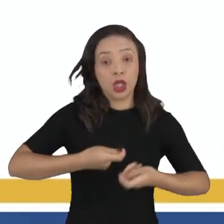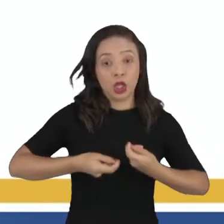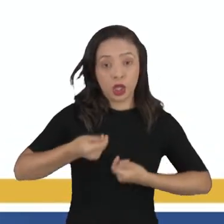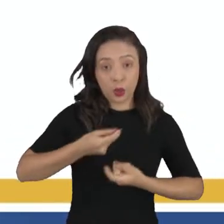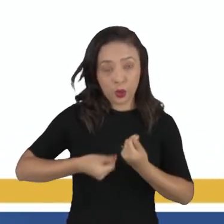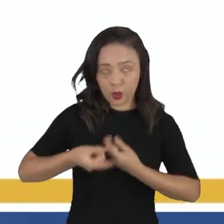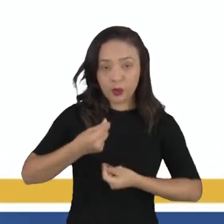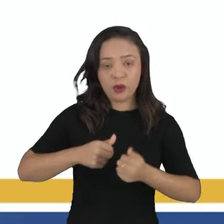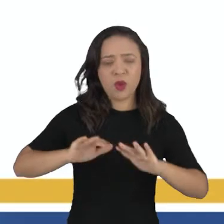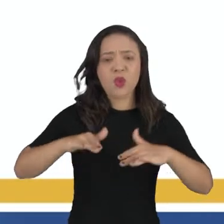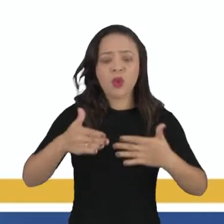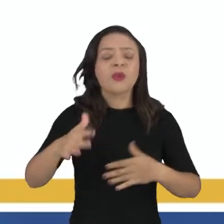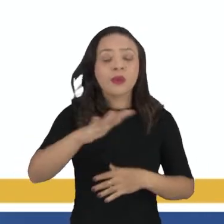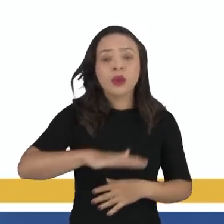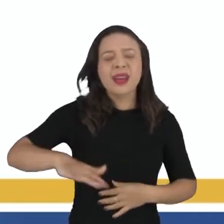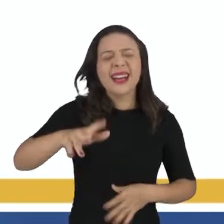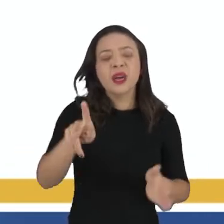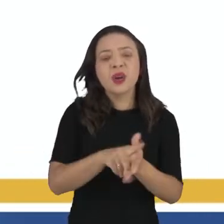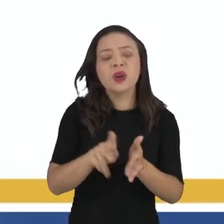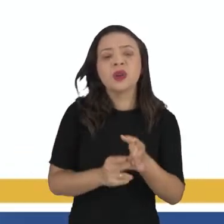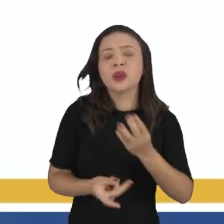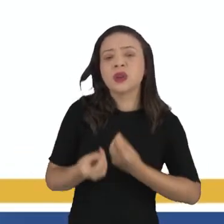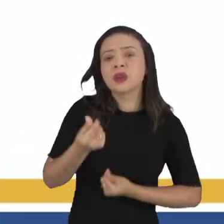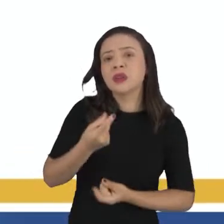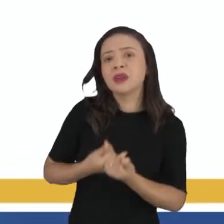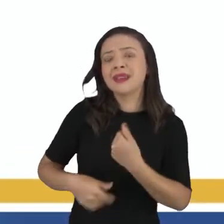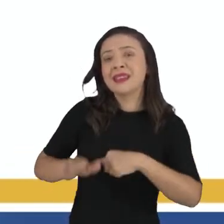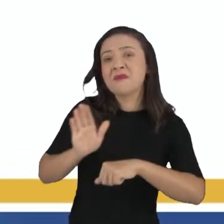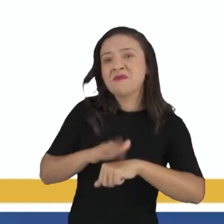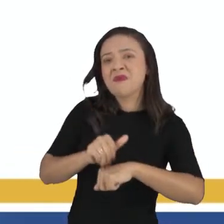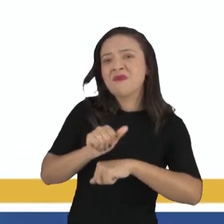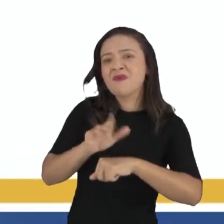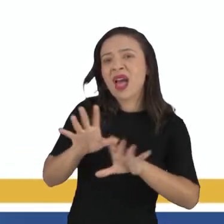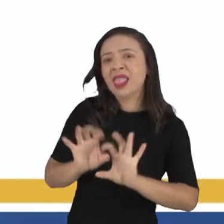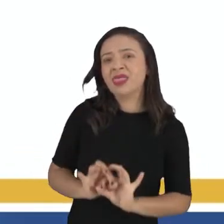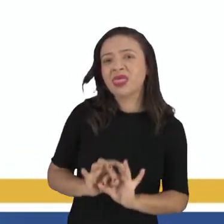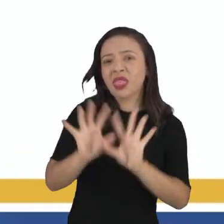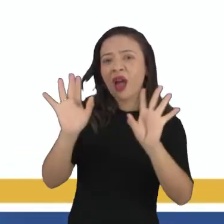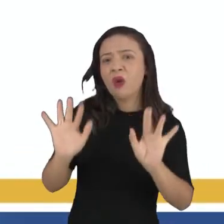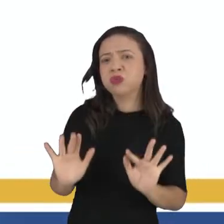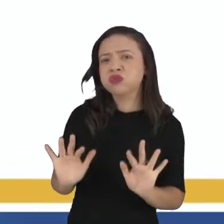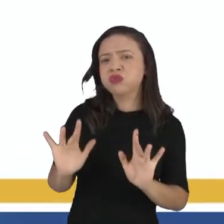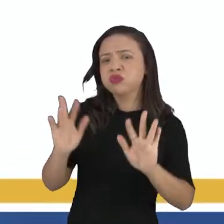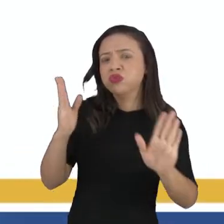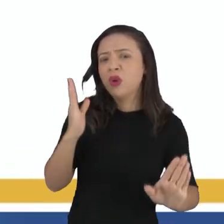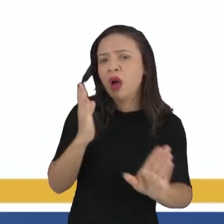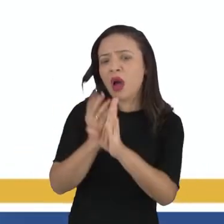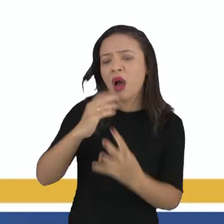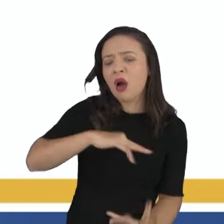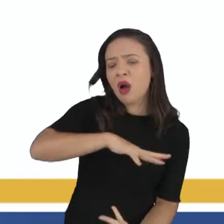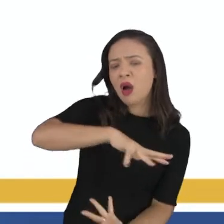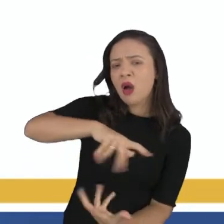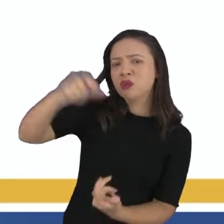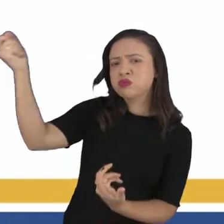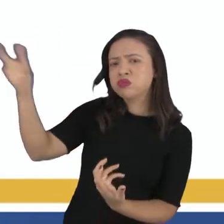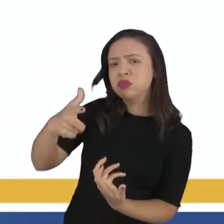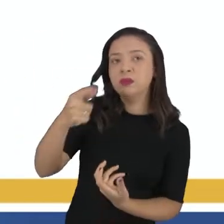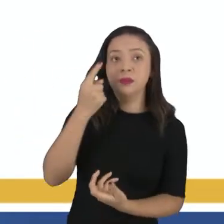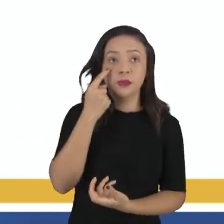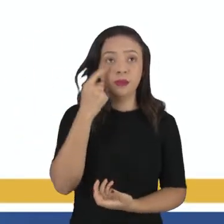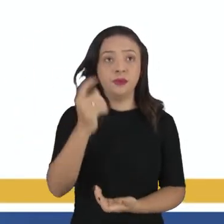quais os setores econômicos que mais liberam gases do efeito estufa, tá?